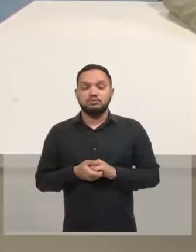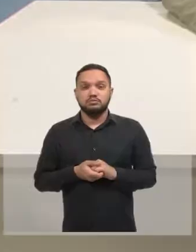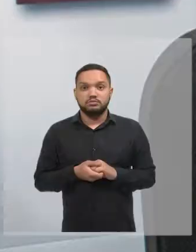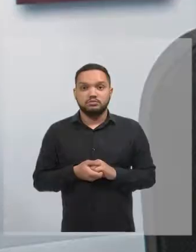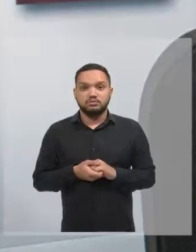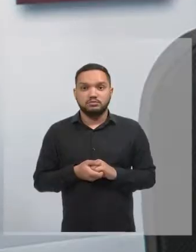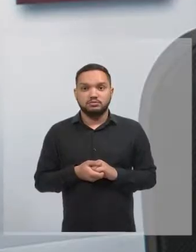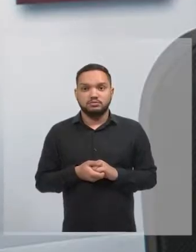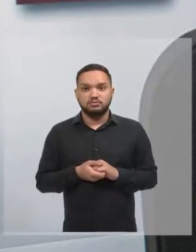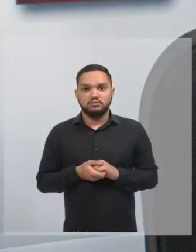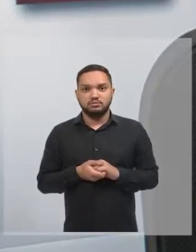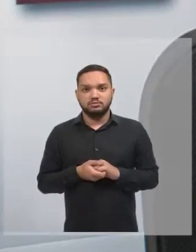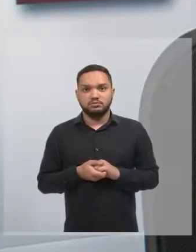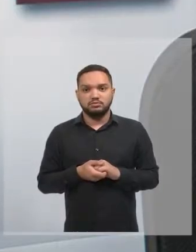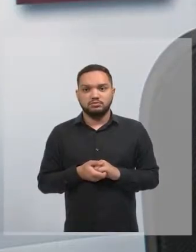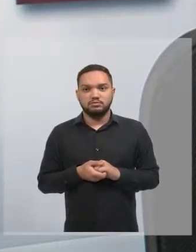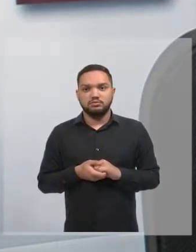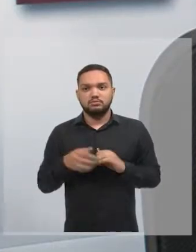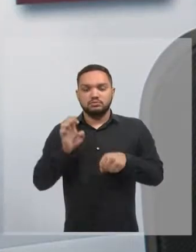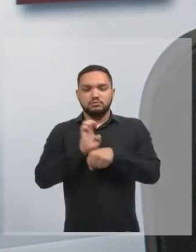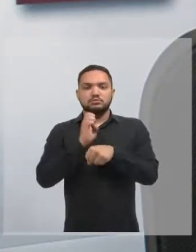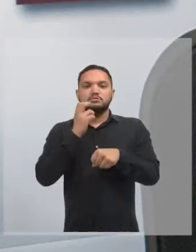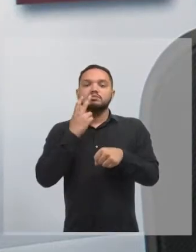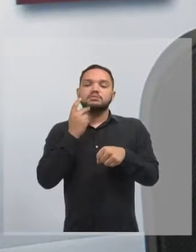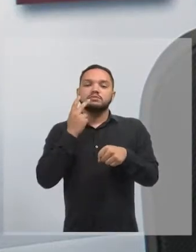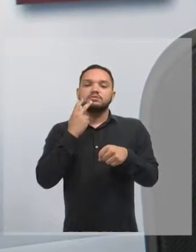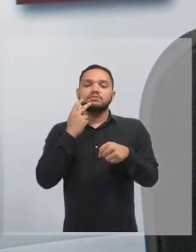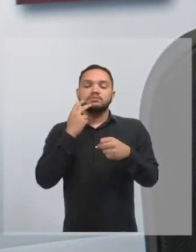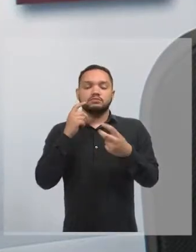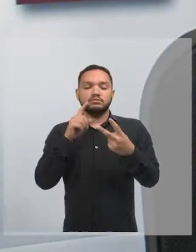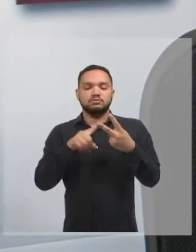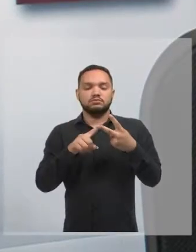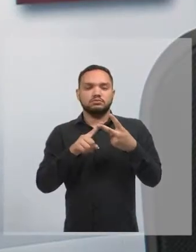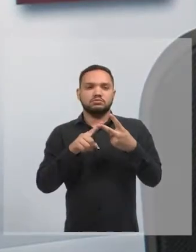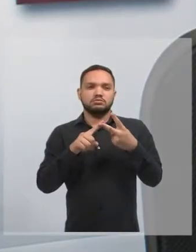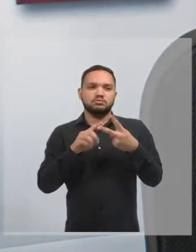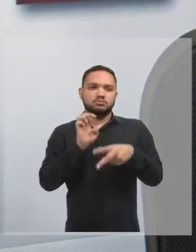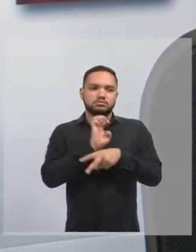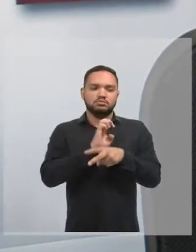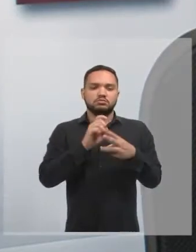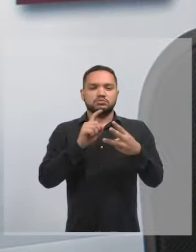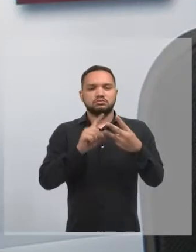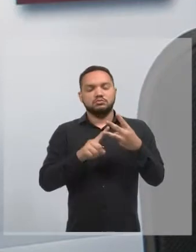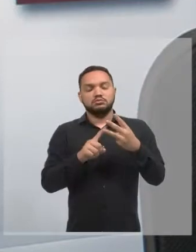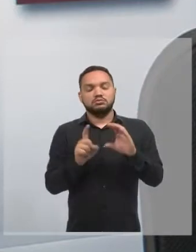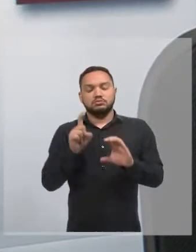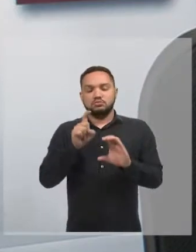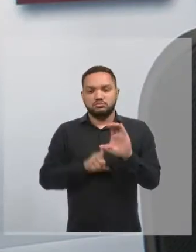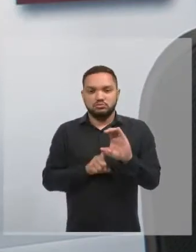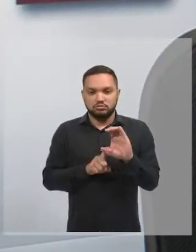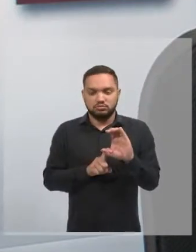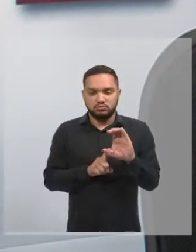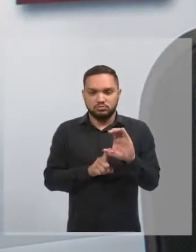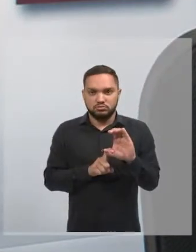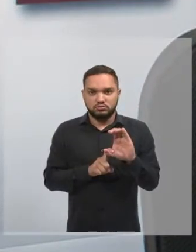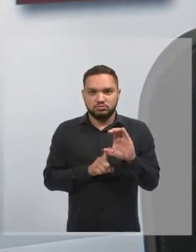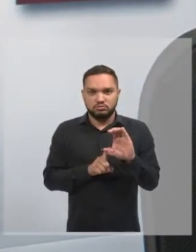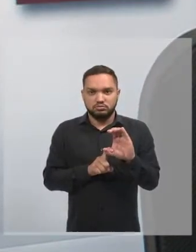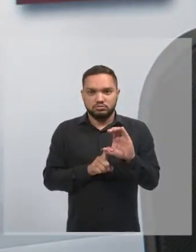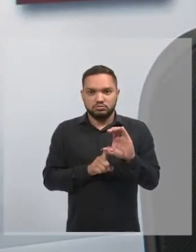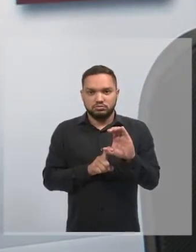Fora aqui o Ceará e mais um ou dois estados, o restante dos estados do Nordeste depende